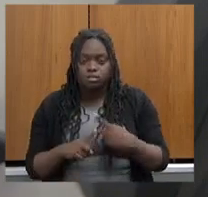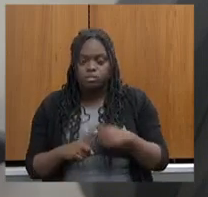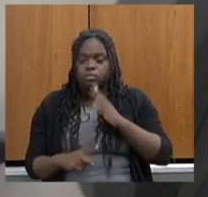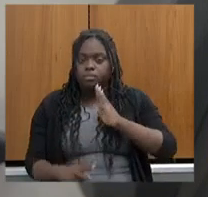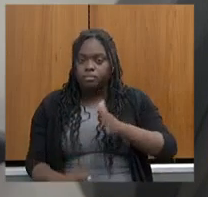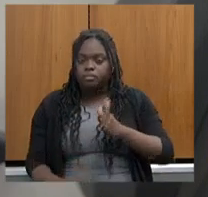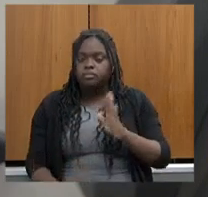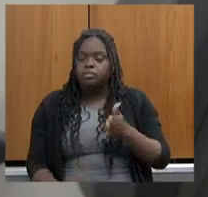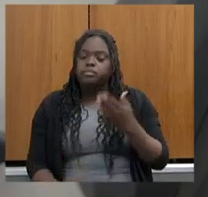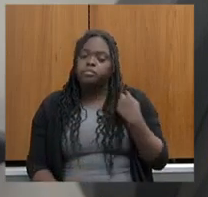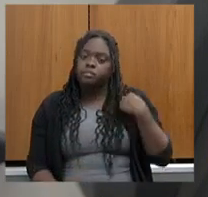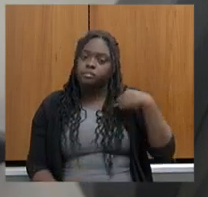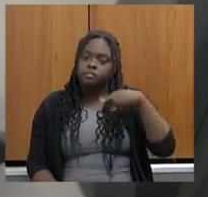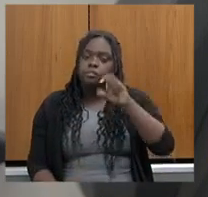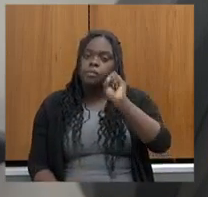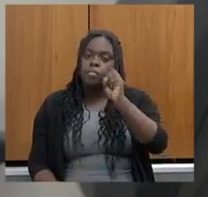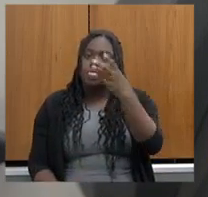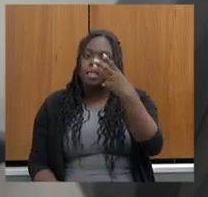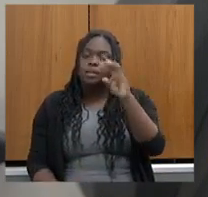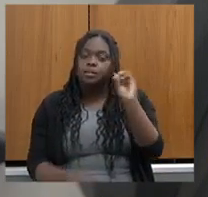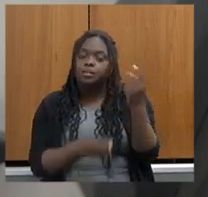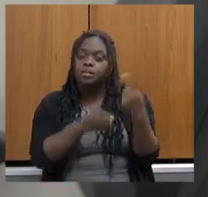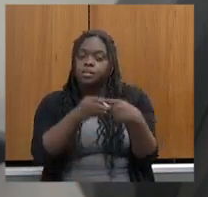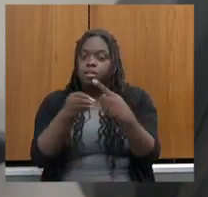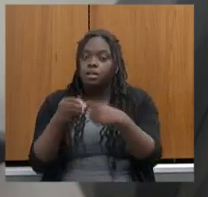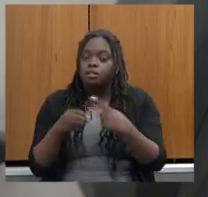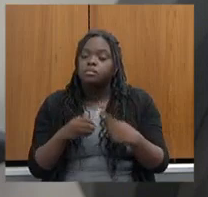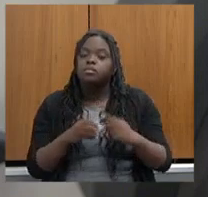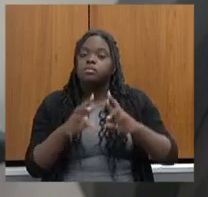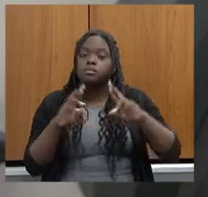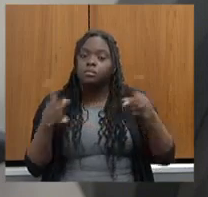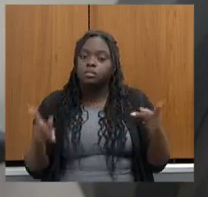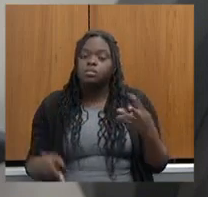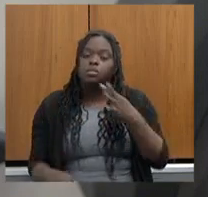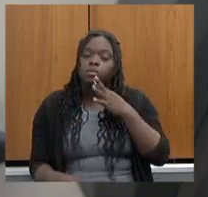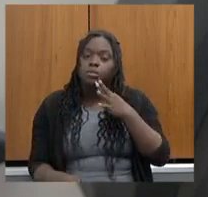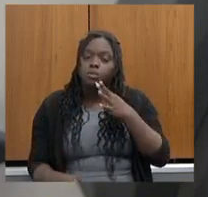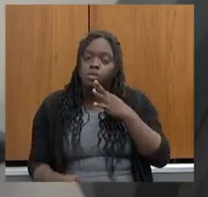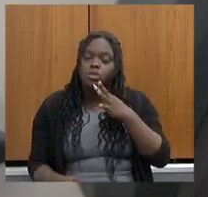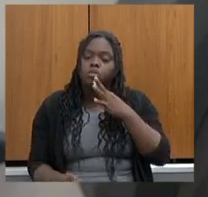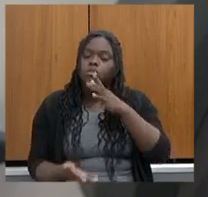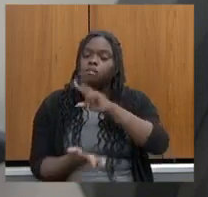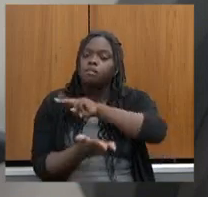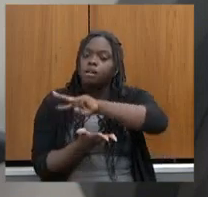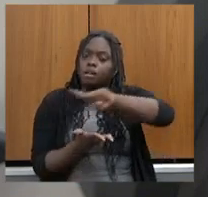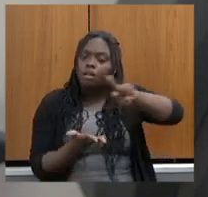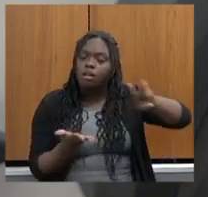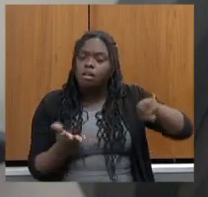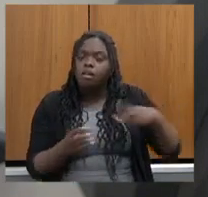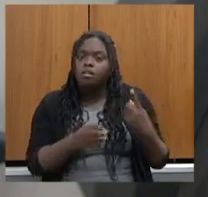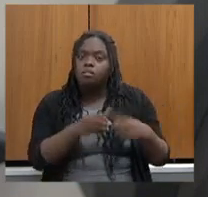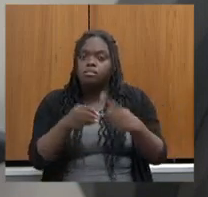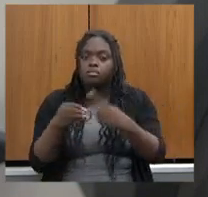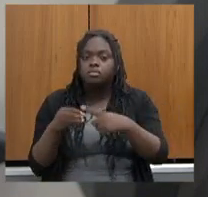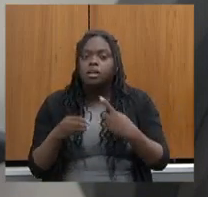já estive 830 municípios então com esse estado igual a palma da minha mão por força do